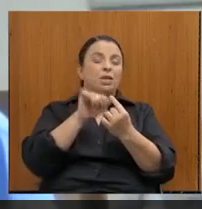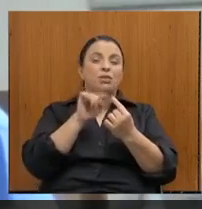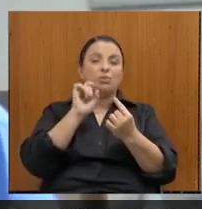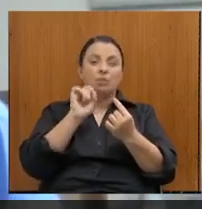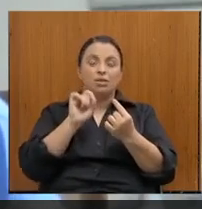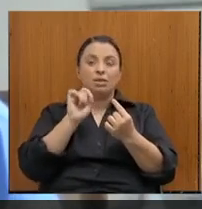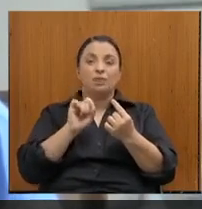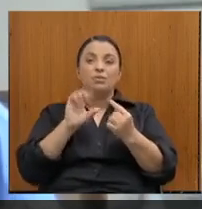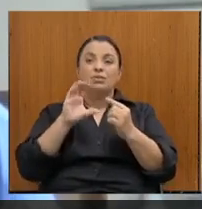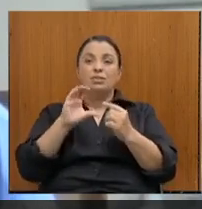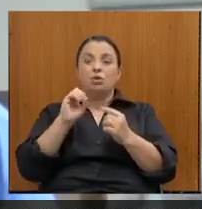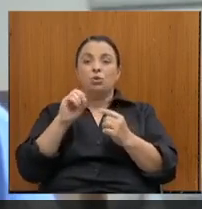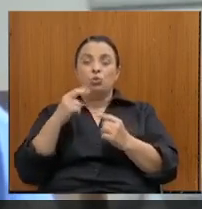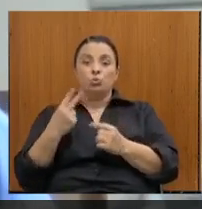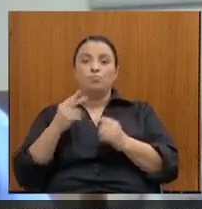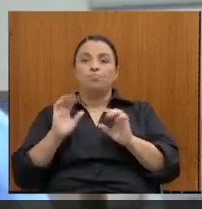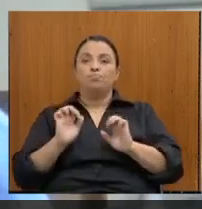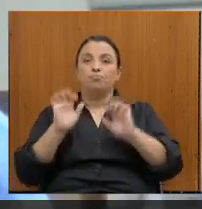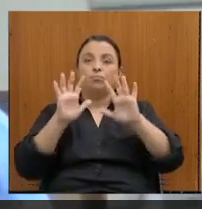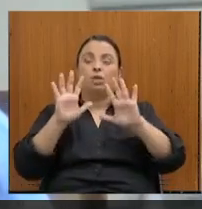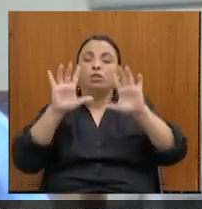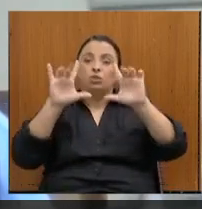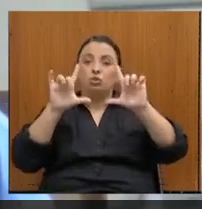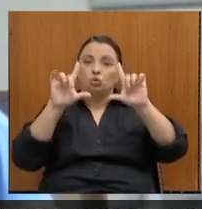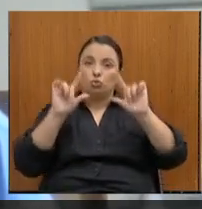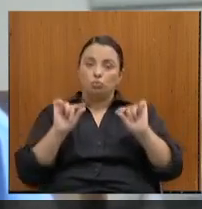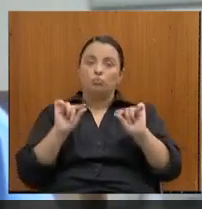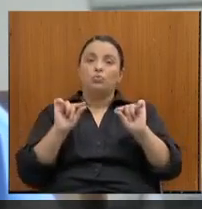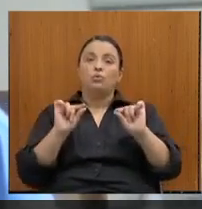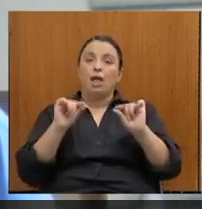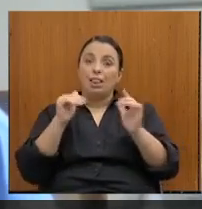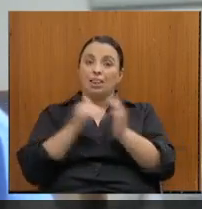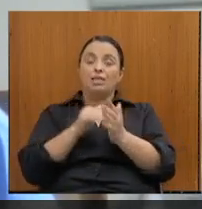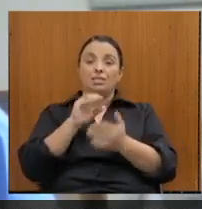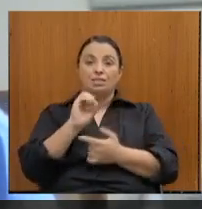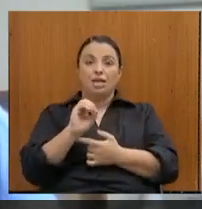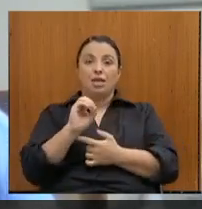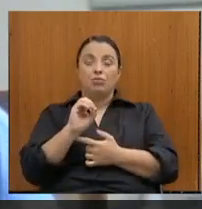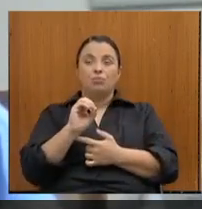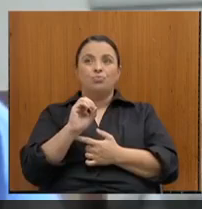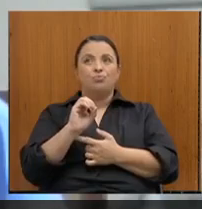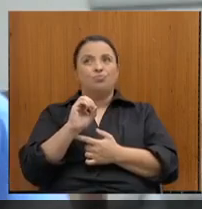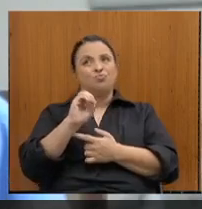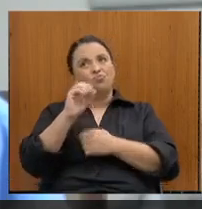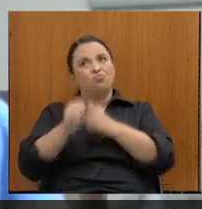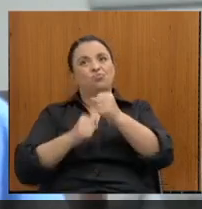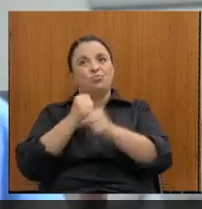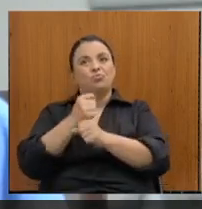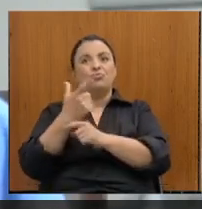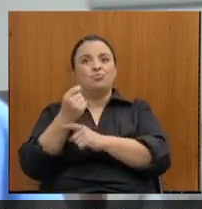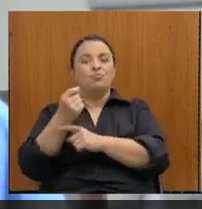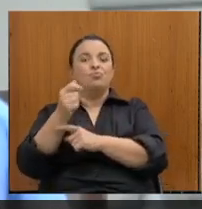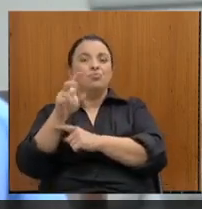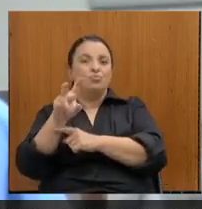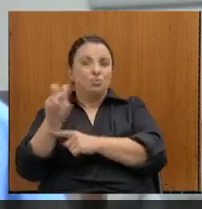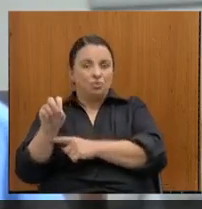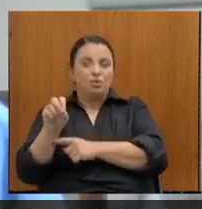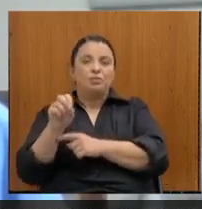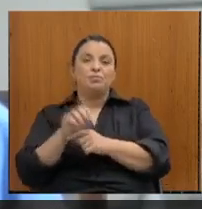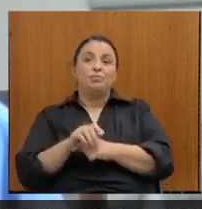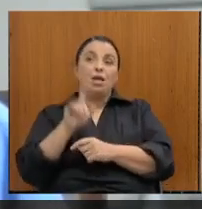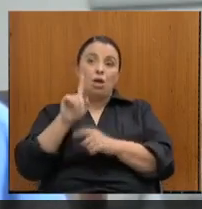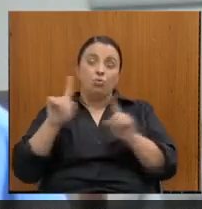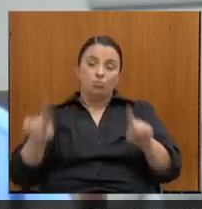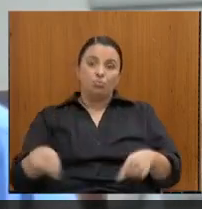reduzir as emissões líquidas a 0 em 2050 e claro e fazer isso nos vazio